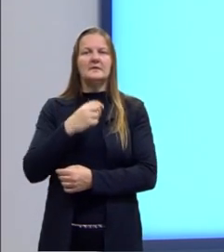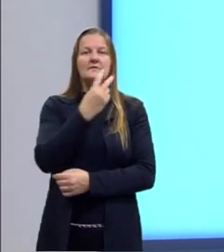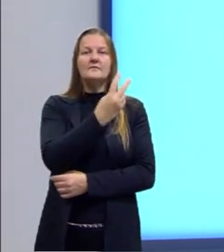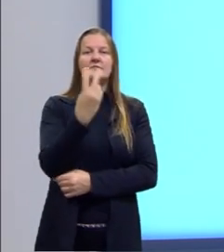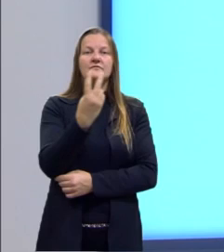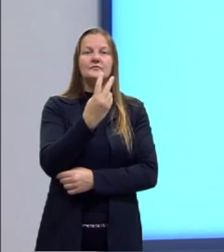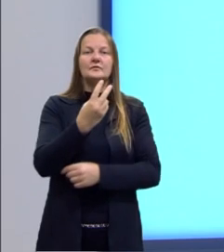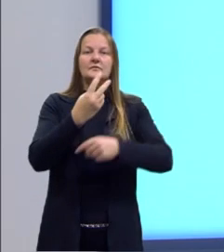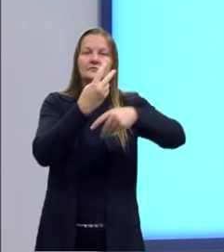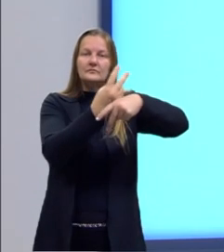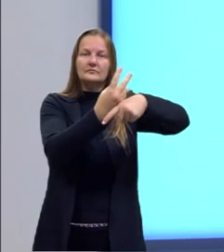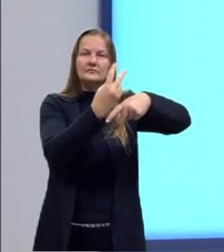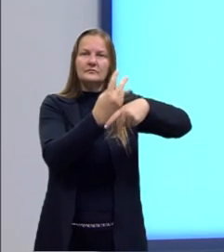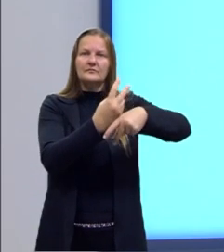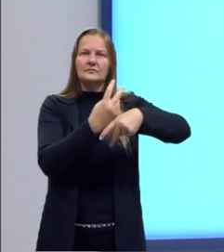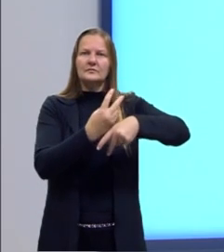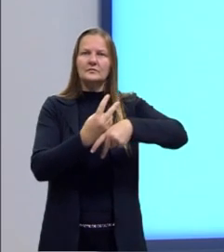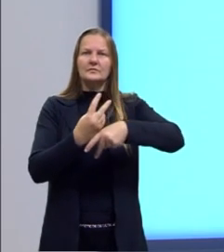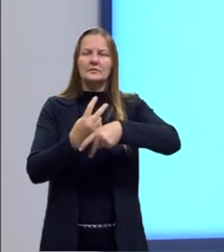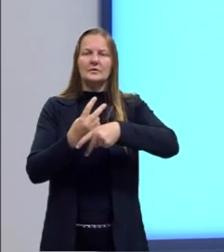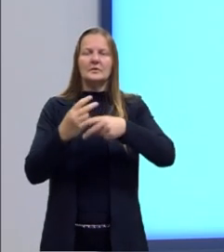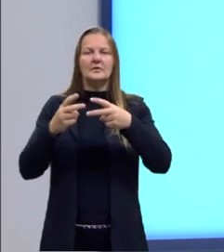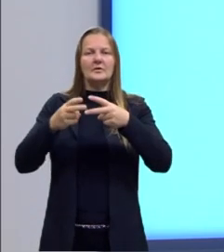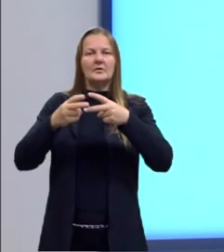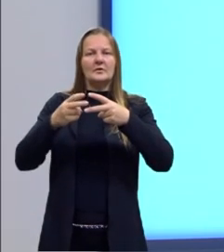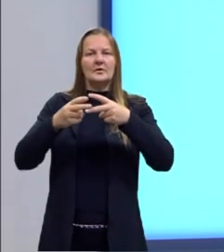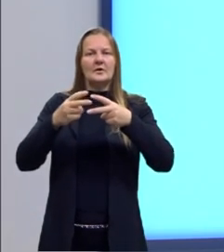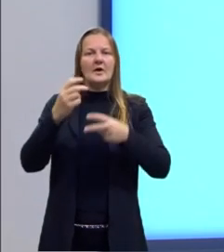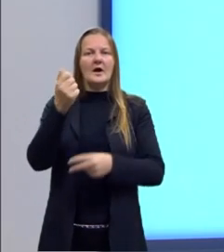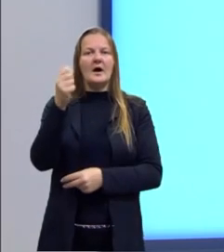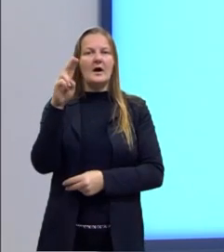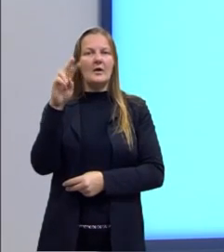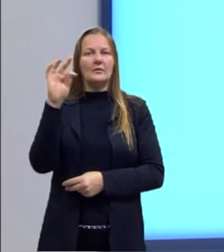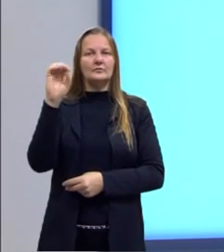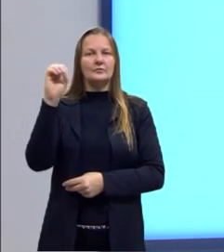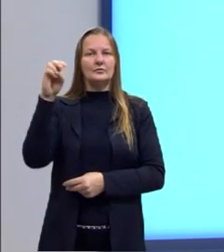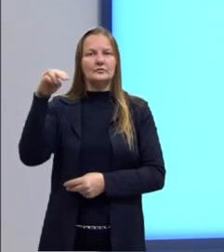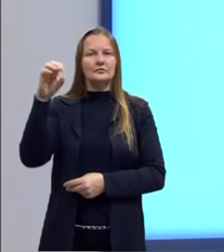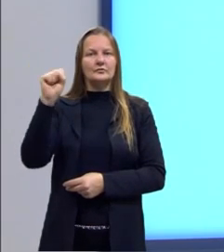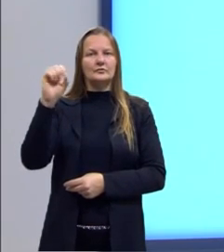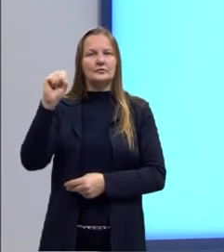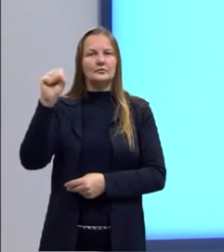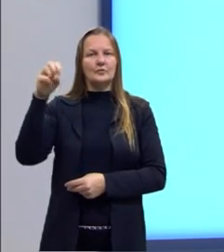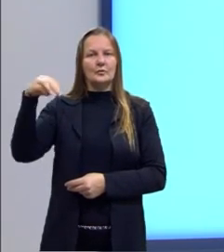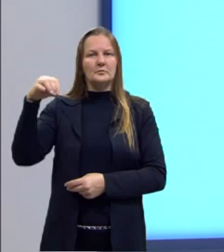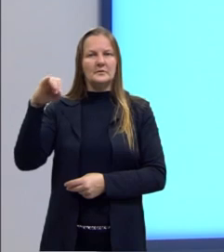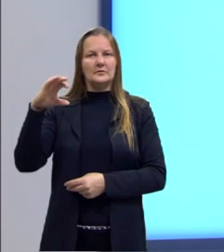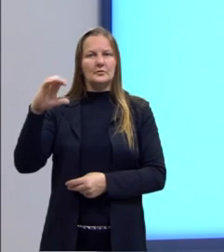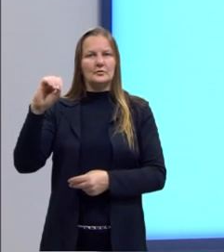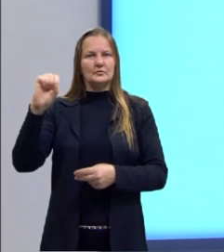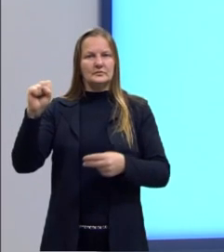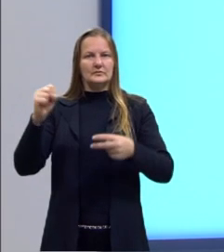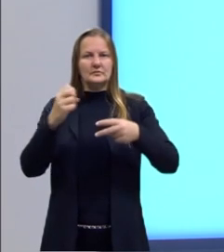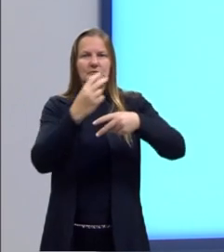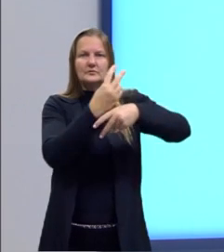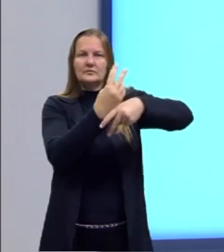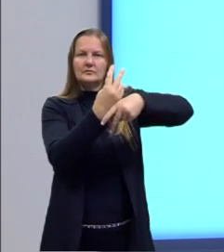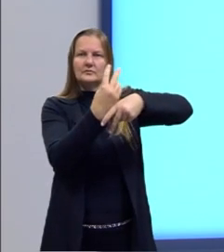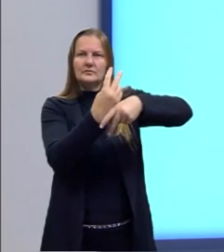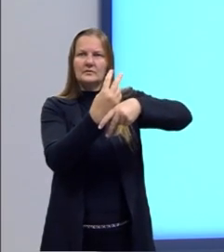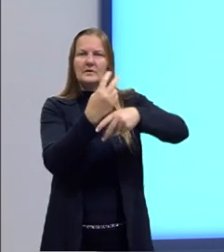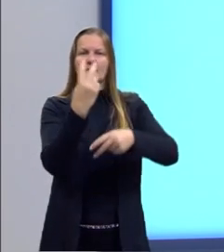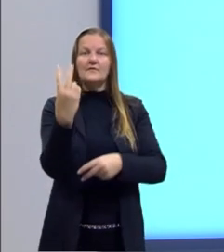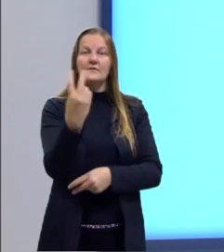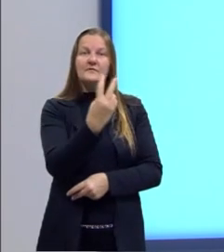de cromossomos autossômicos tá então aqui ó vocês podem ver na imagem 20 dois